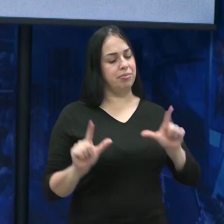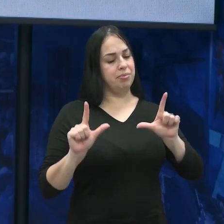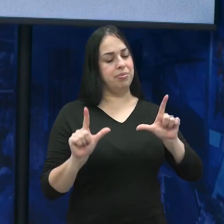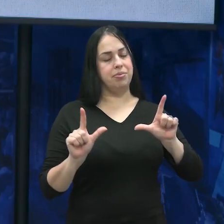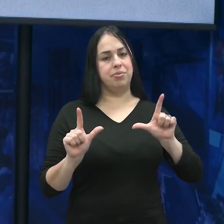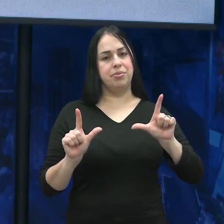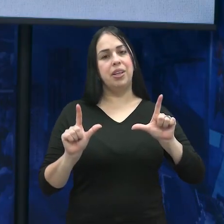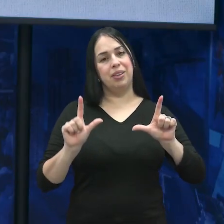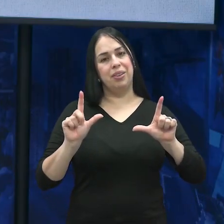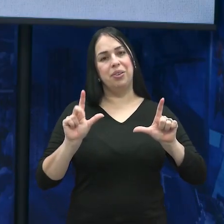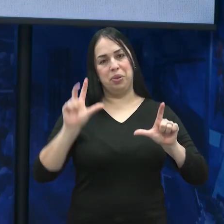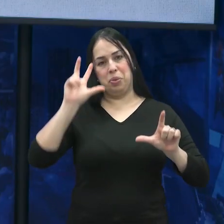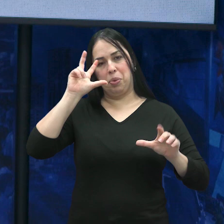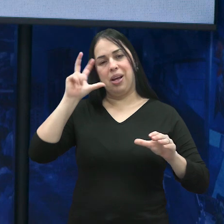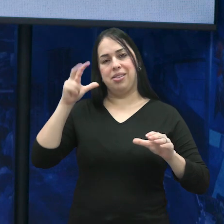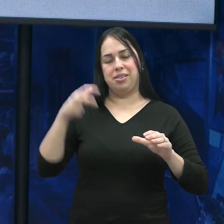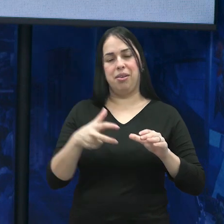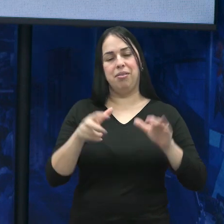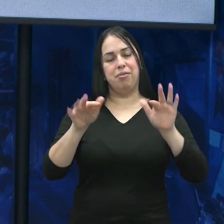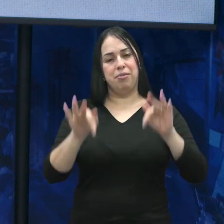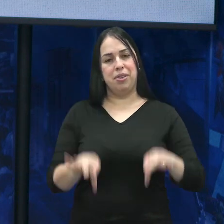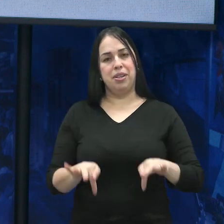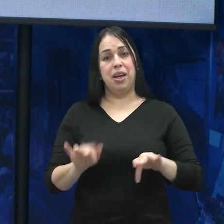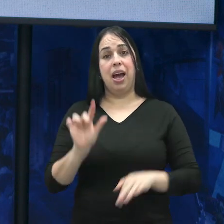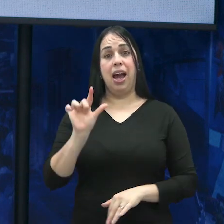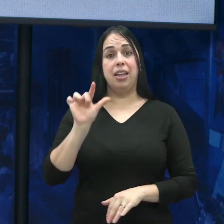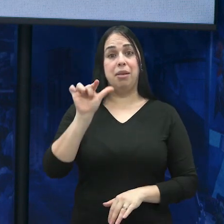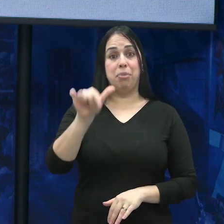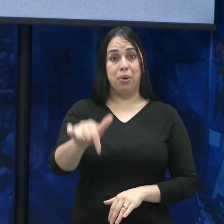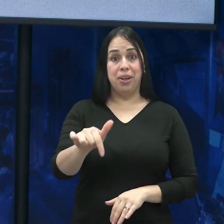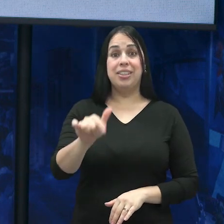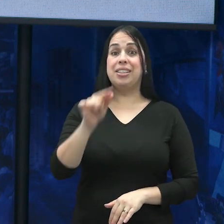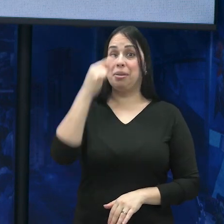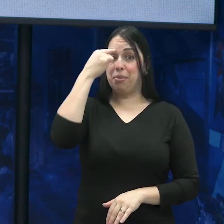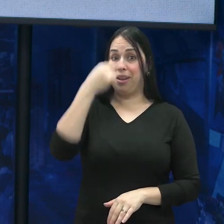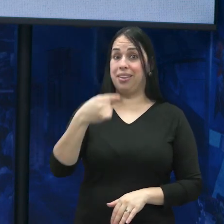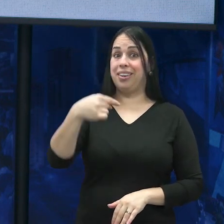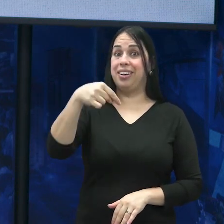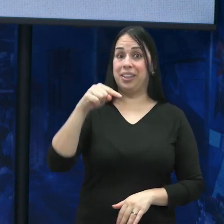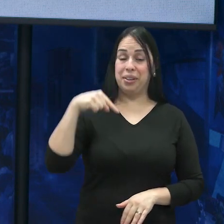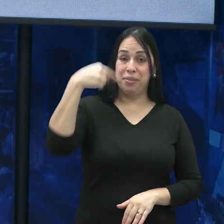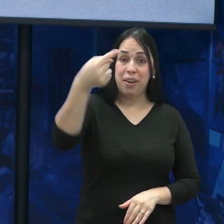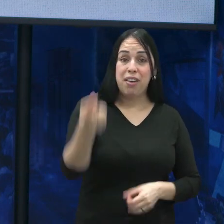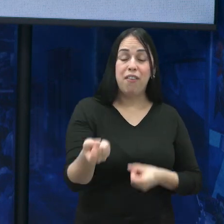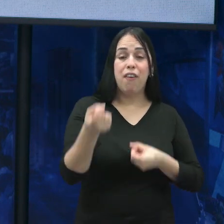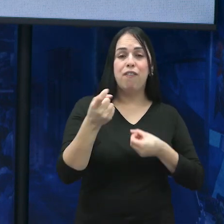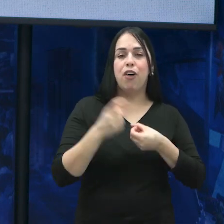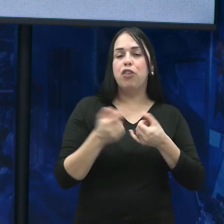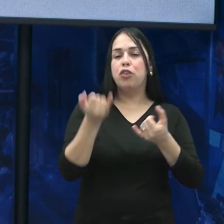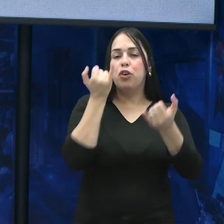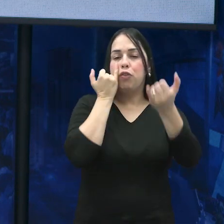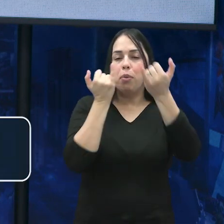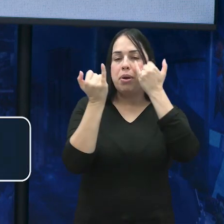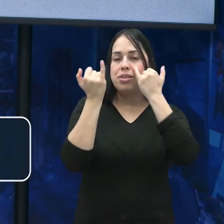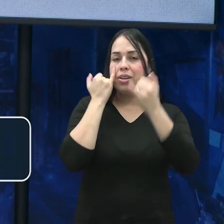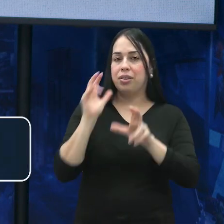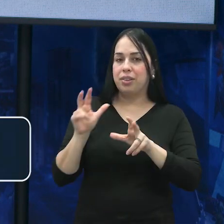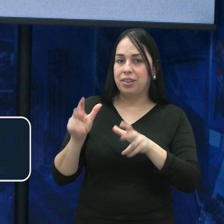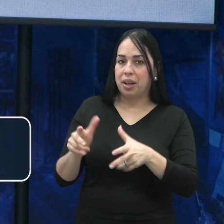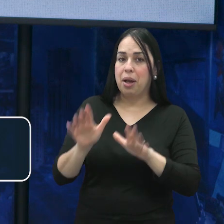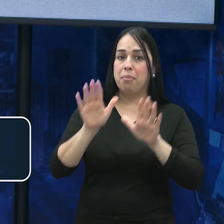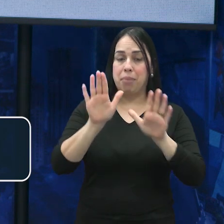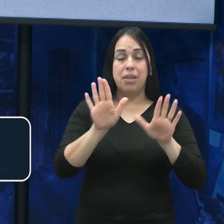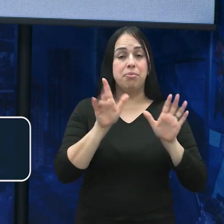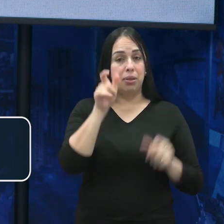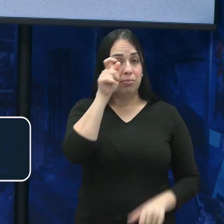Terminou mais uma edição do Ação Parlamentar. Na próxima semana eu volto com informações sobre a Câmara Municipal.